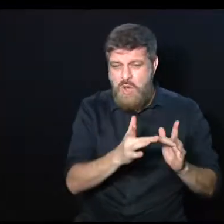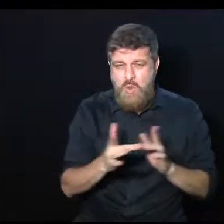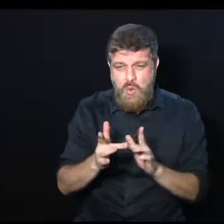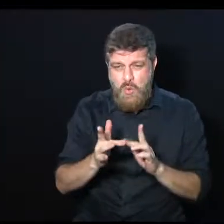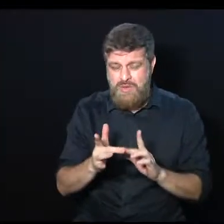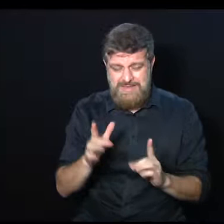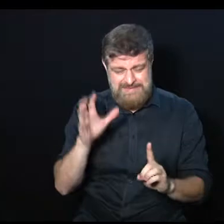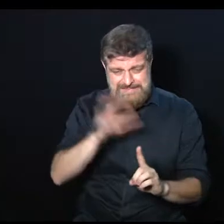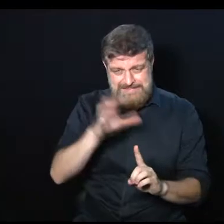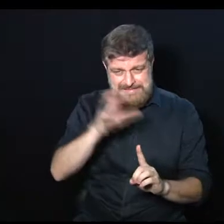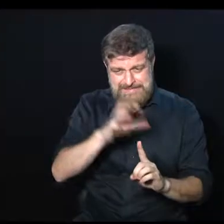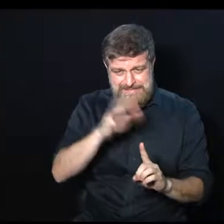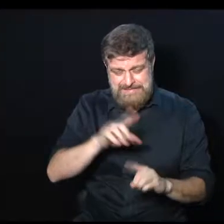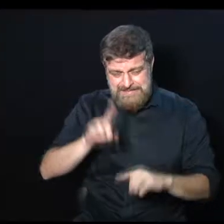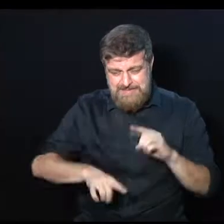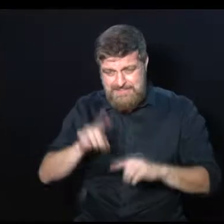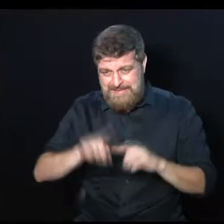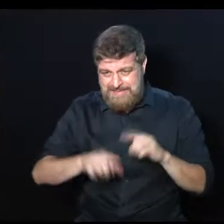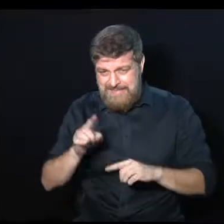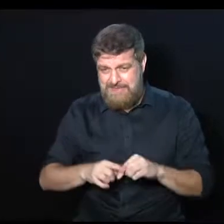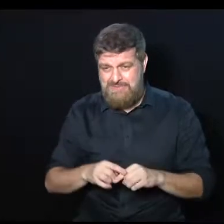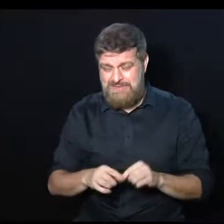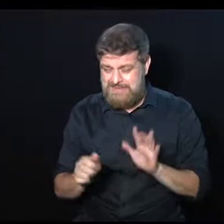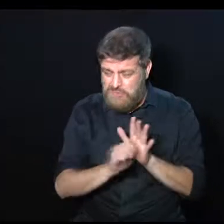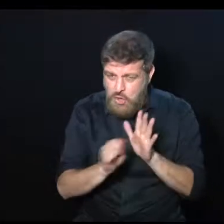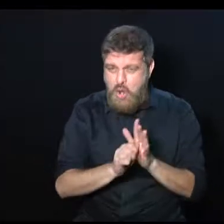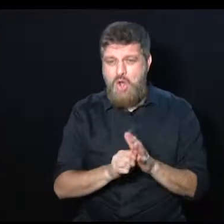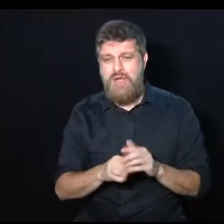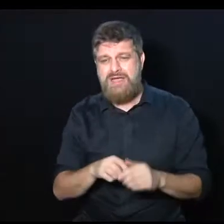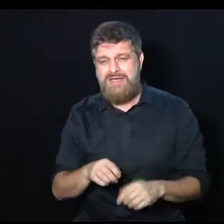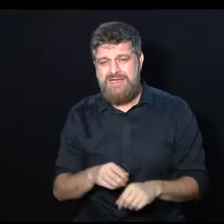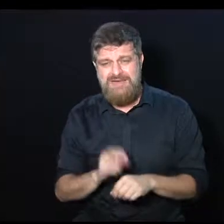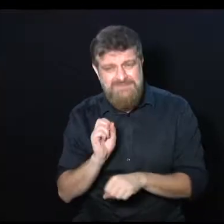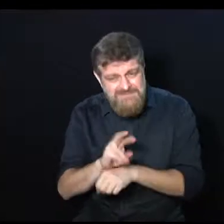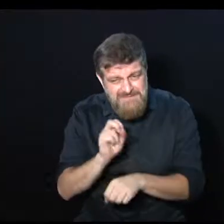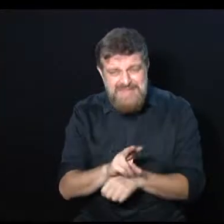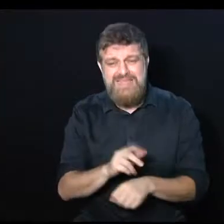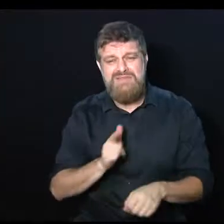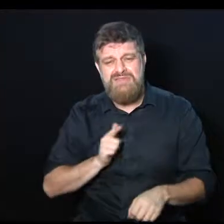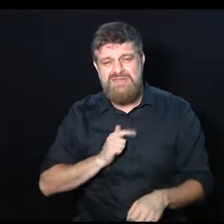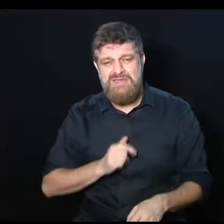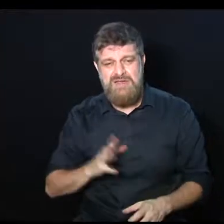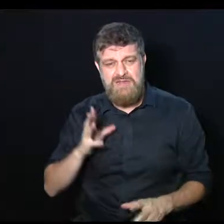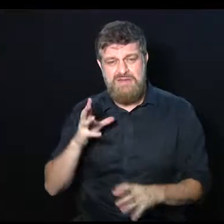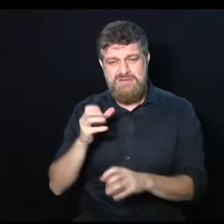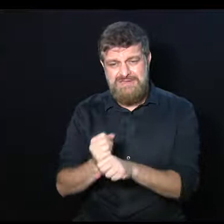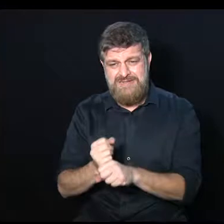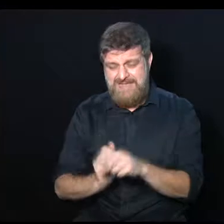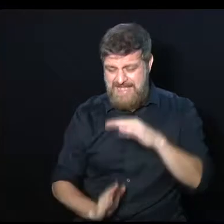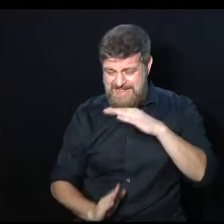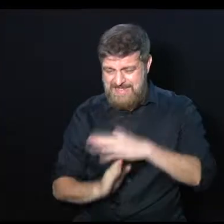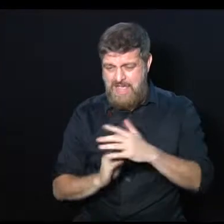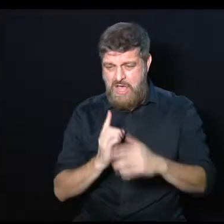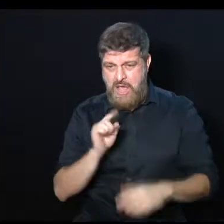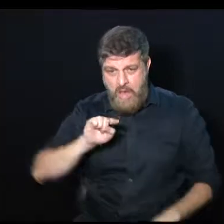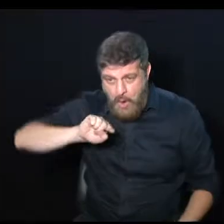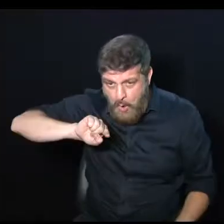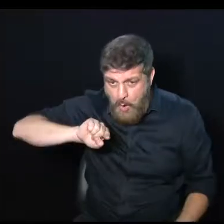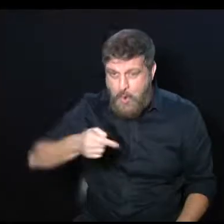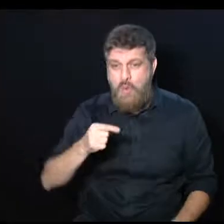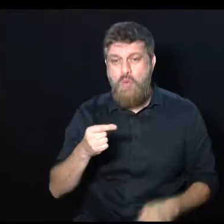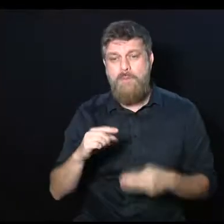para cada 100 mil habitantes, significa que a gente teria em torno de 1 milhão, de até 1 milhão de exposições ano no